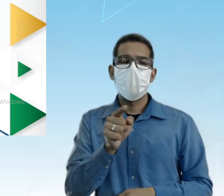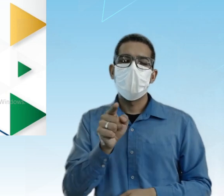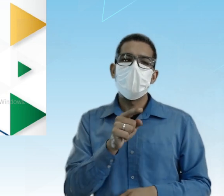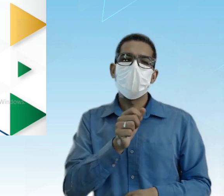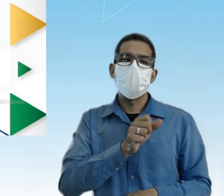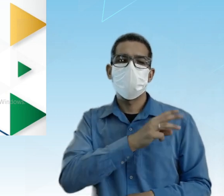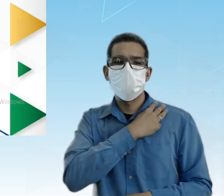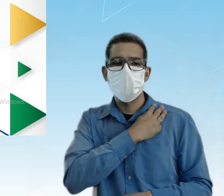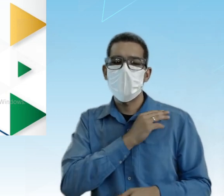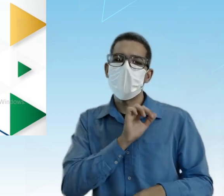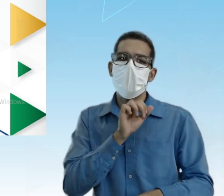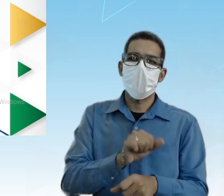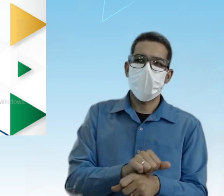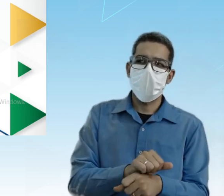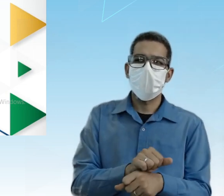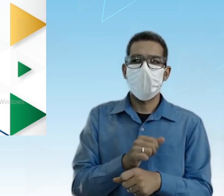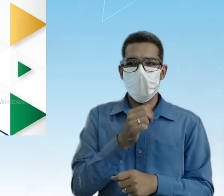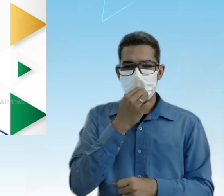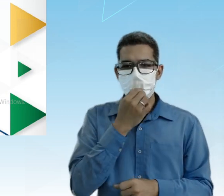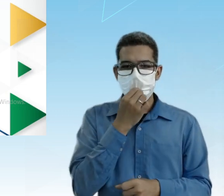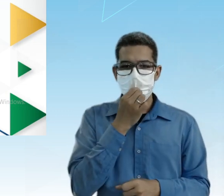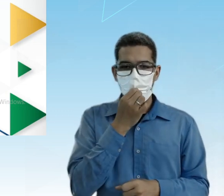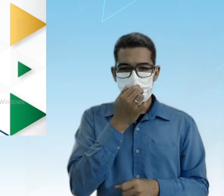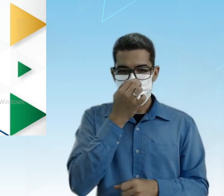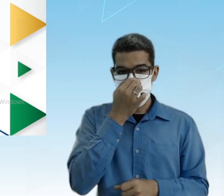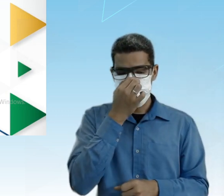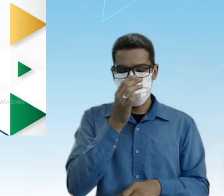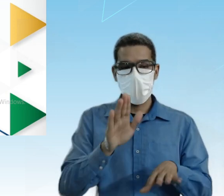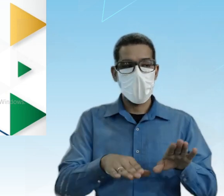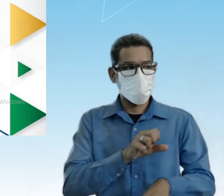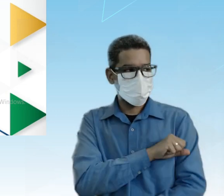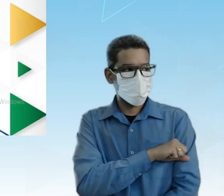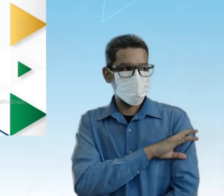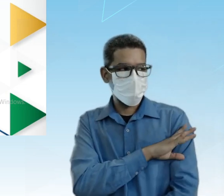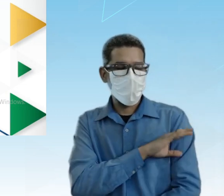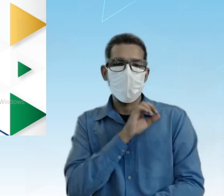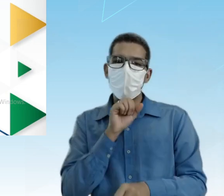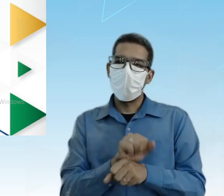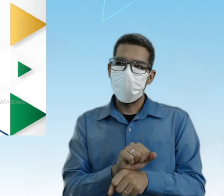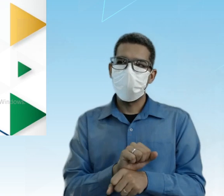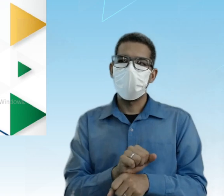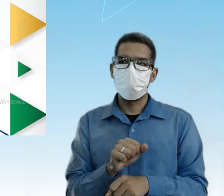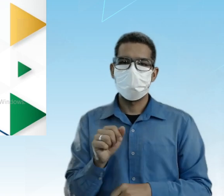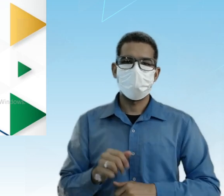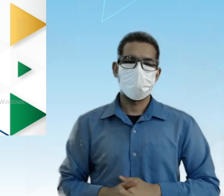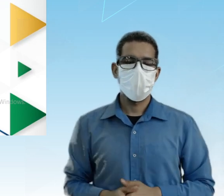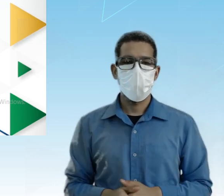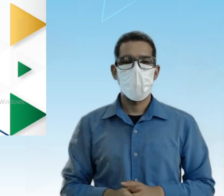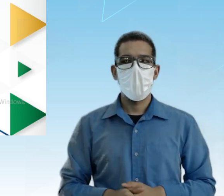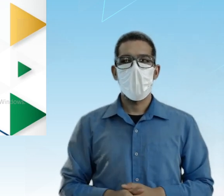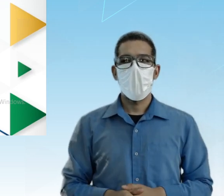no ensino médio, muitas vezes eles param no ensino fundamental, tá? O 2, que é o 9º ano. Não deveria, né,